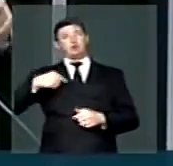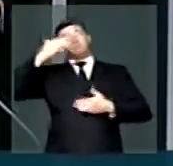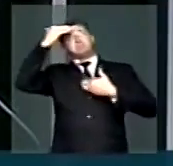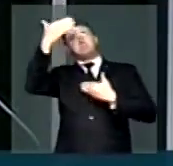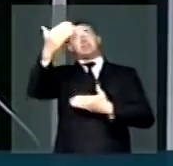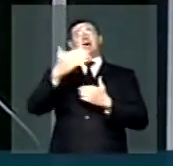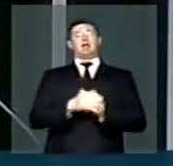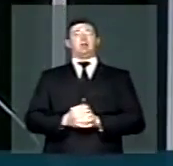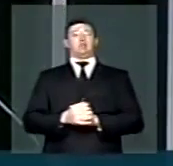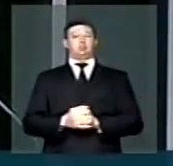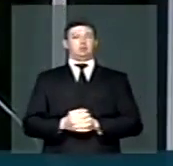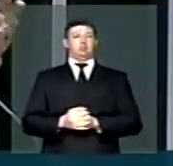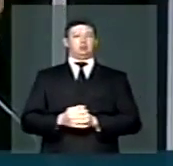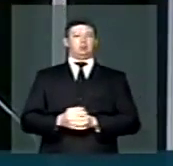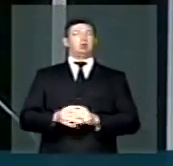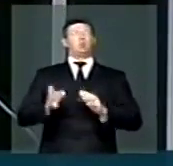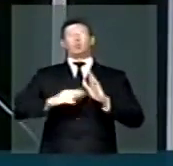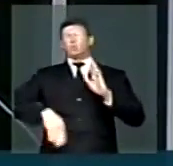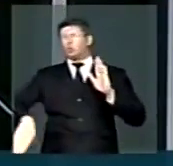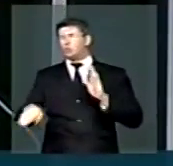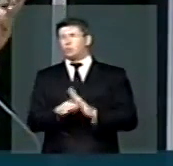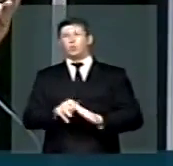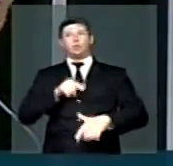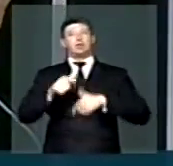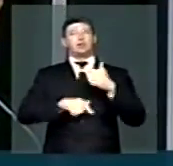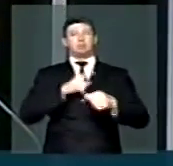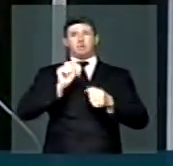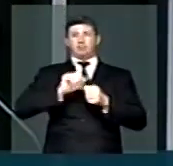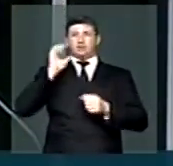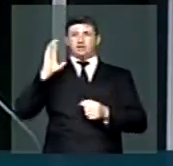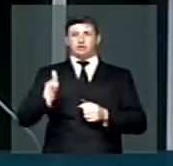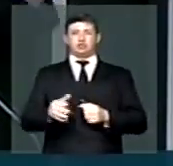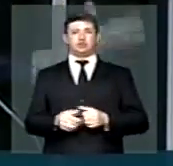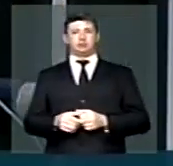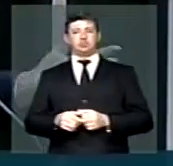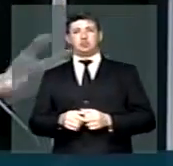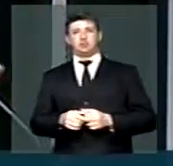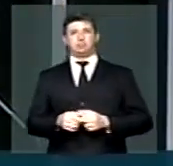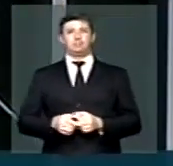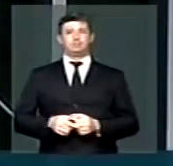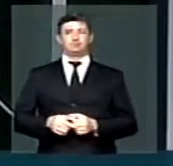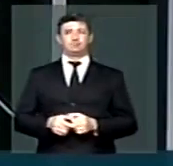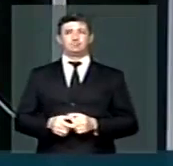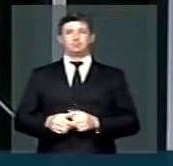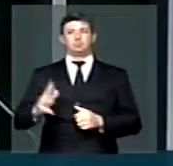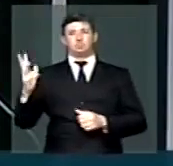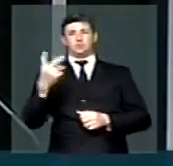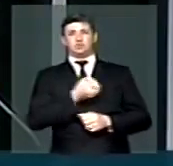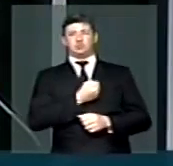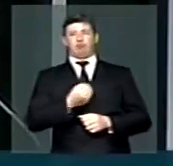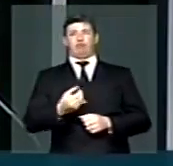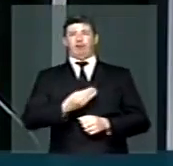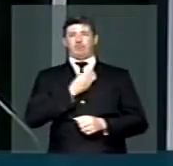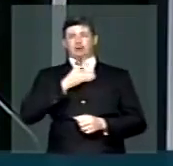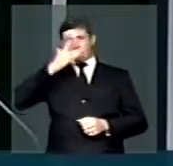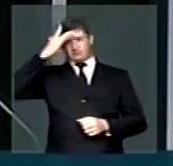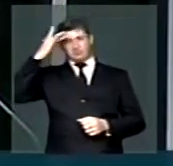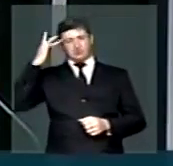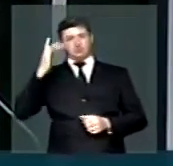obrigado, por tudo o que eles já fizeram nos salvar vidas por esse imenso